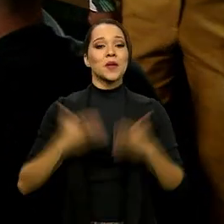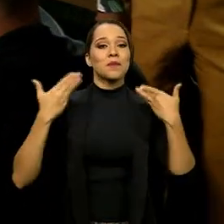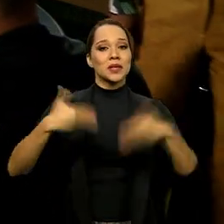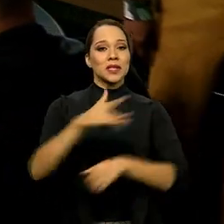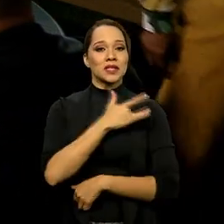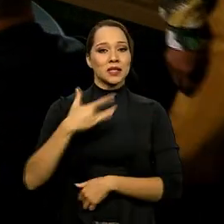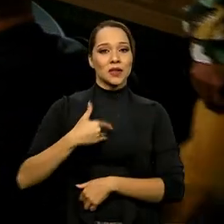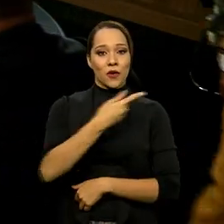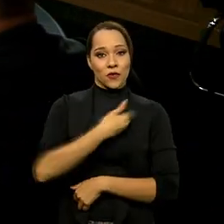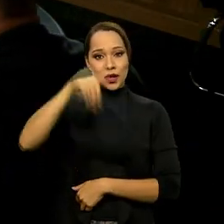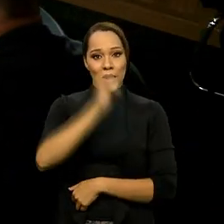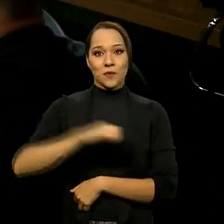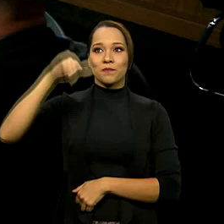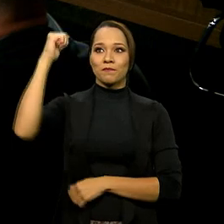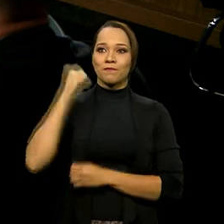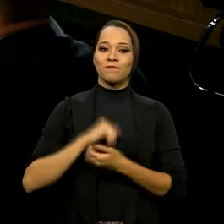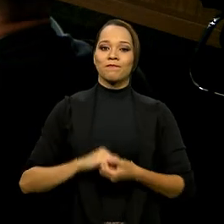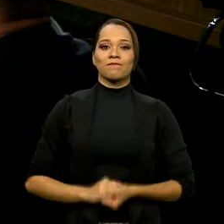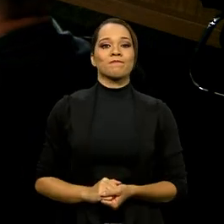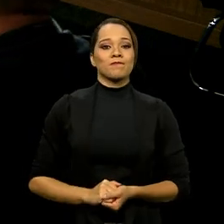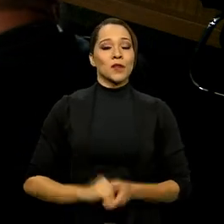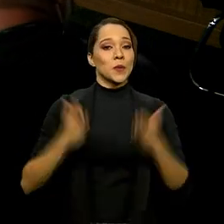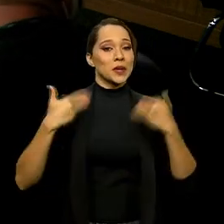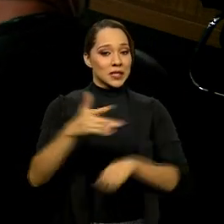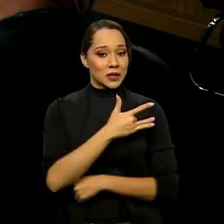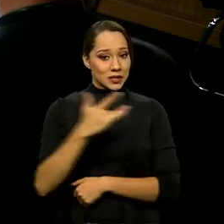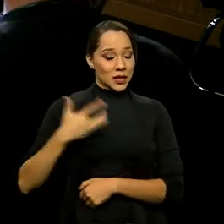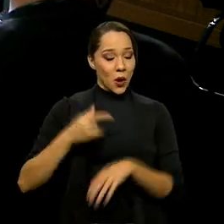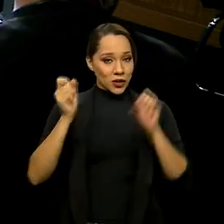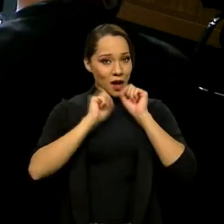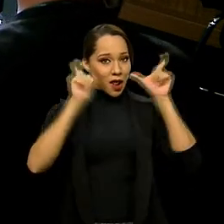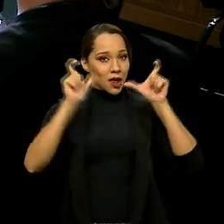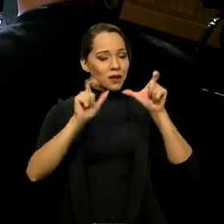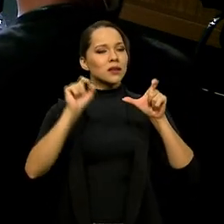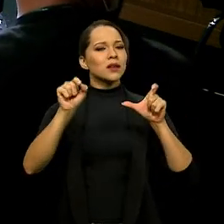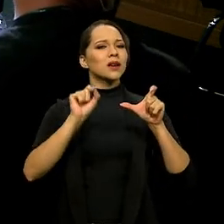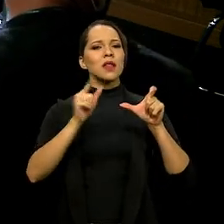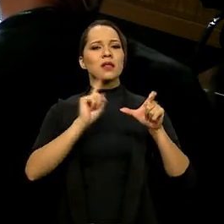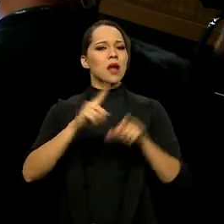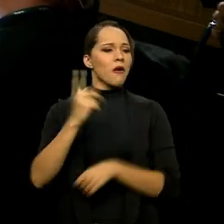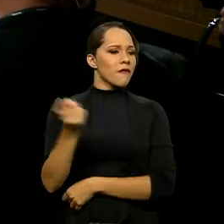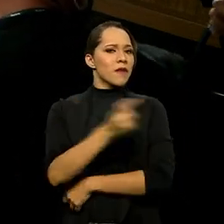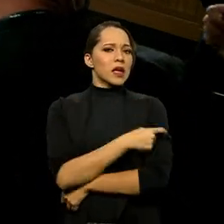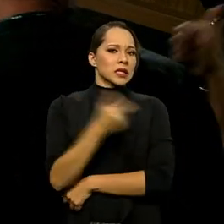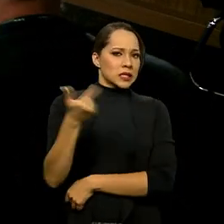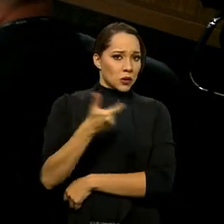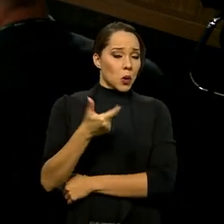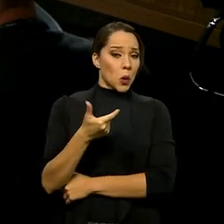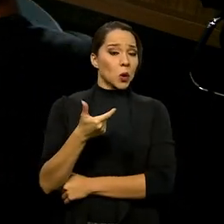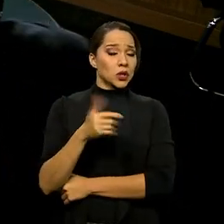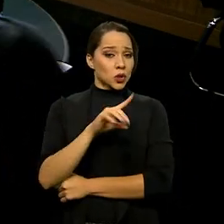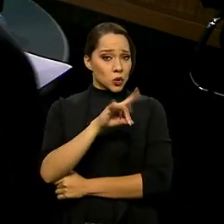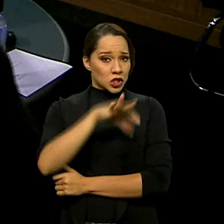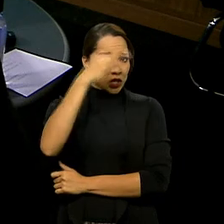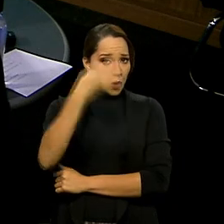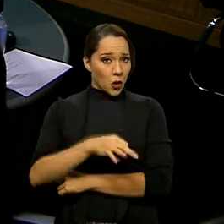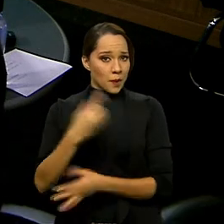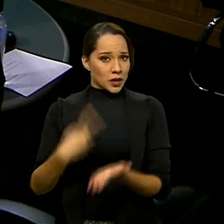Ministério da Saúde, Governo Federal. O Ministério da Saúde alerta que quem deixou de tomar a segunda dose na data